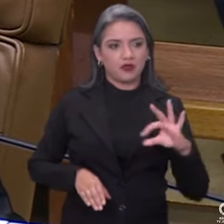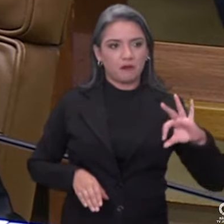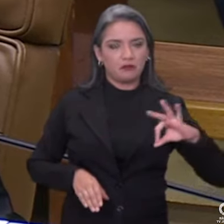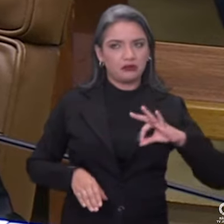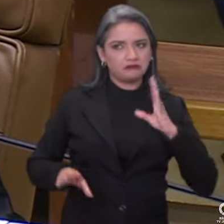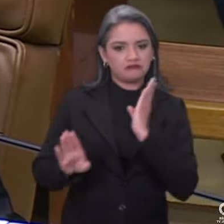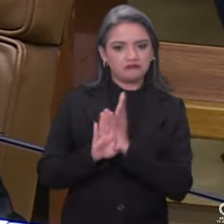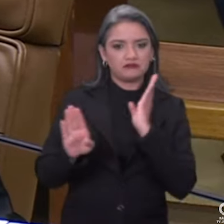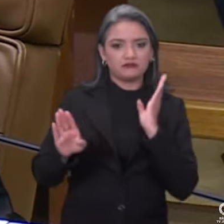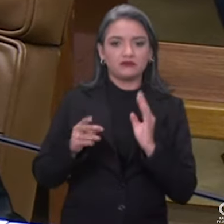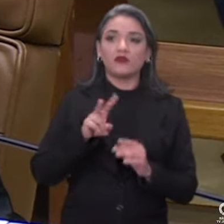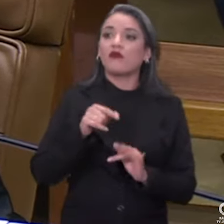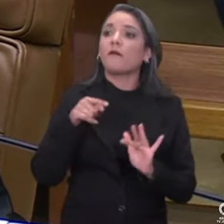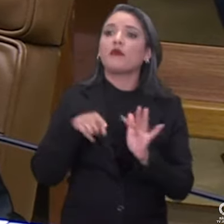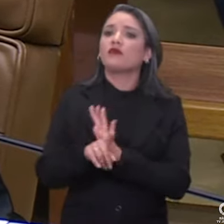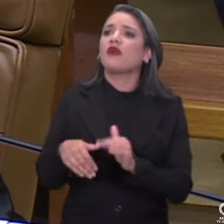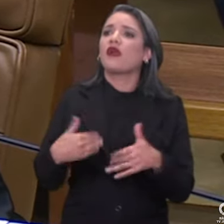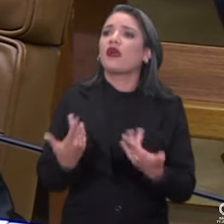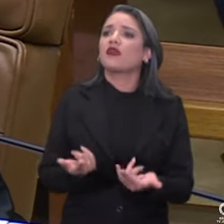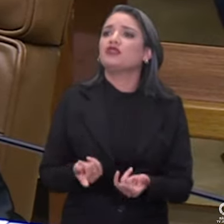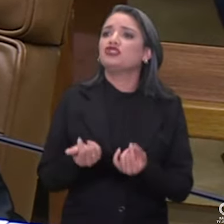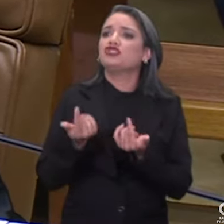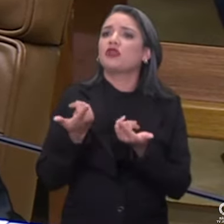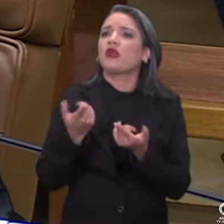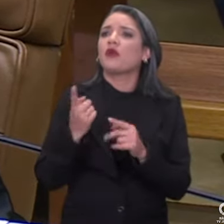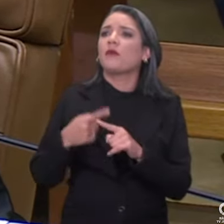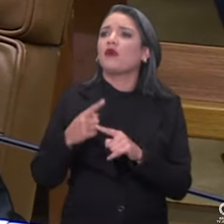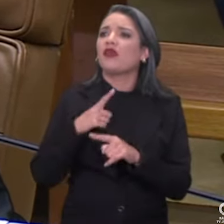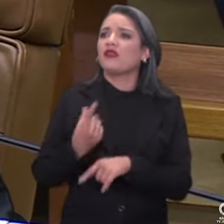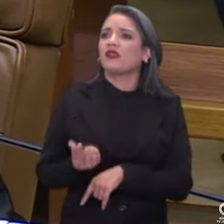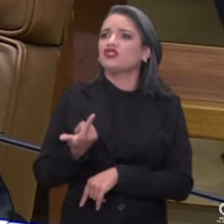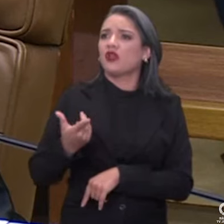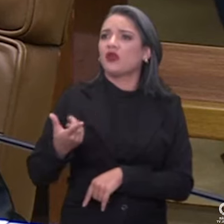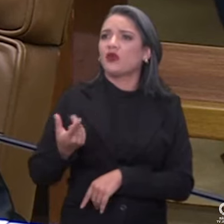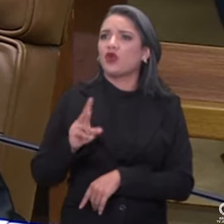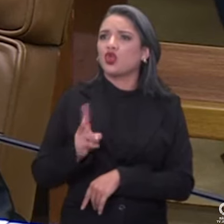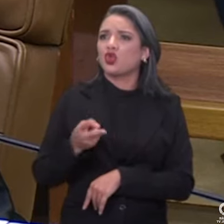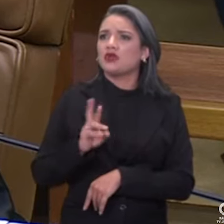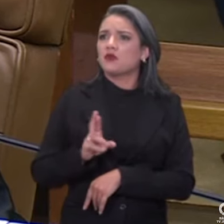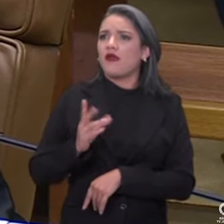vai ser perguntado a ele, de onde você tem esses 2.000 reais?